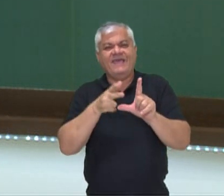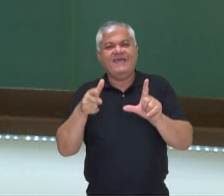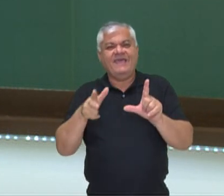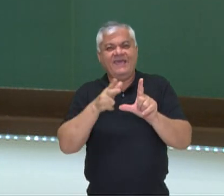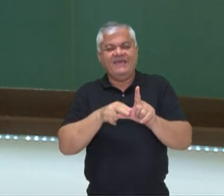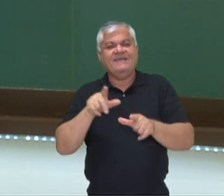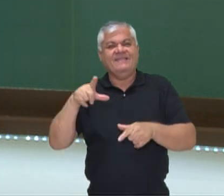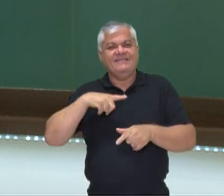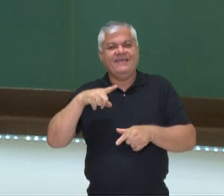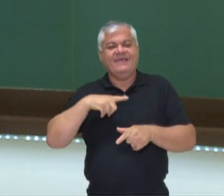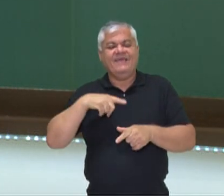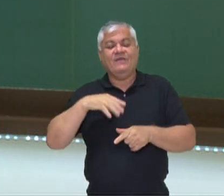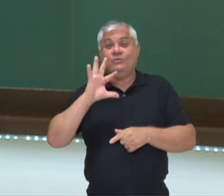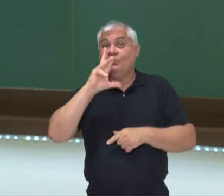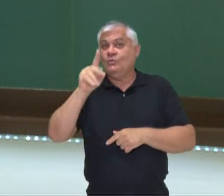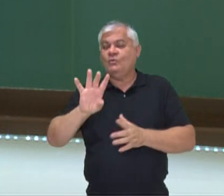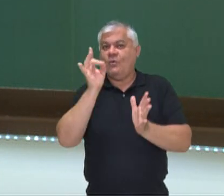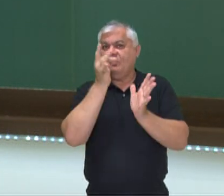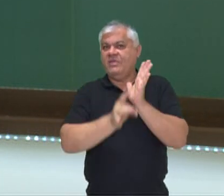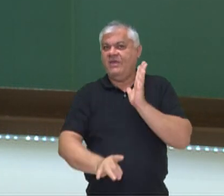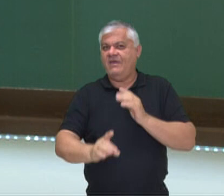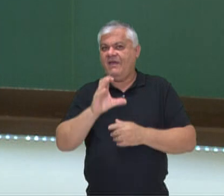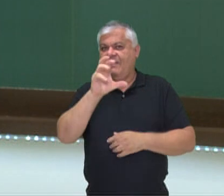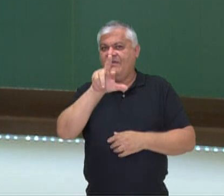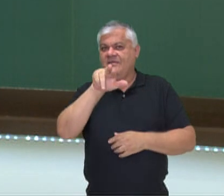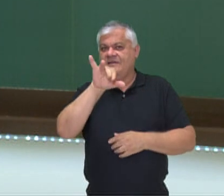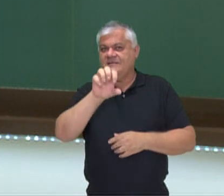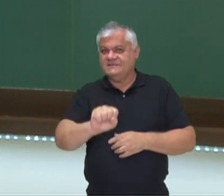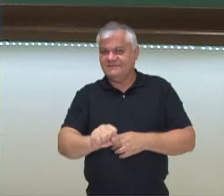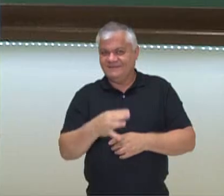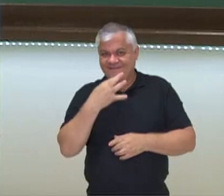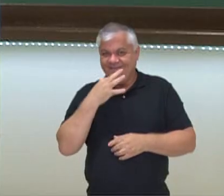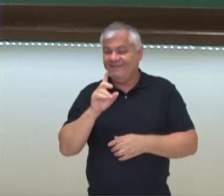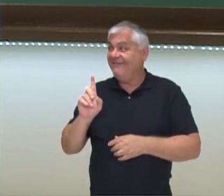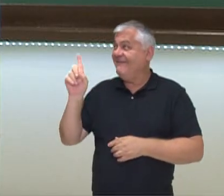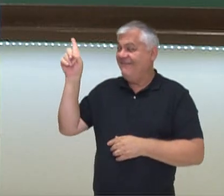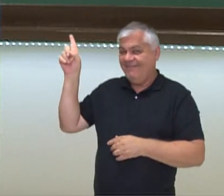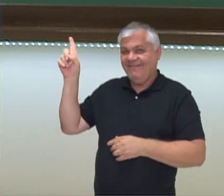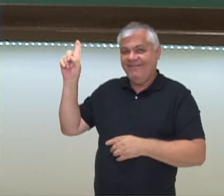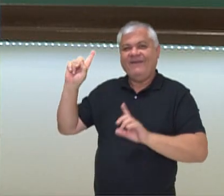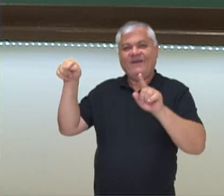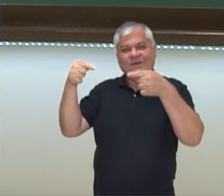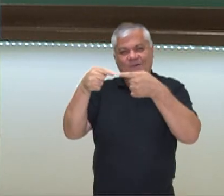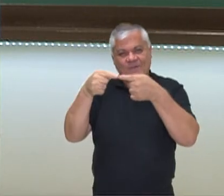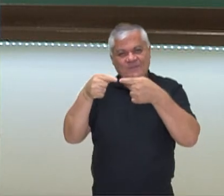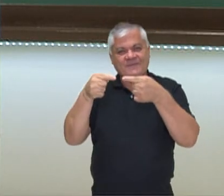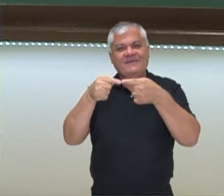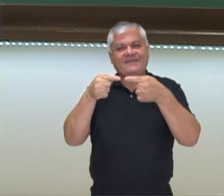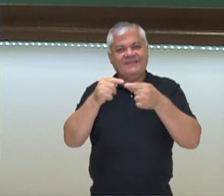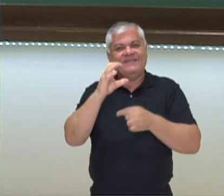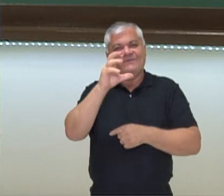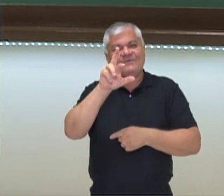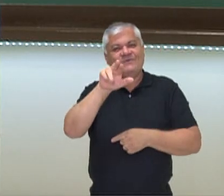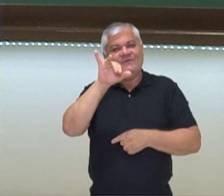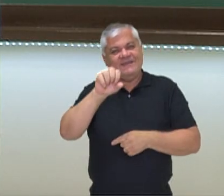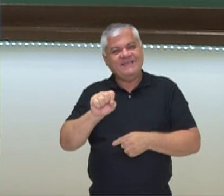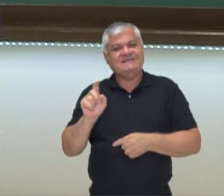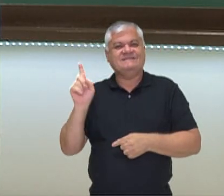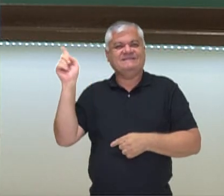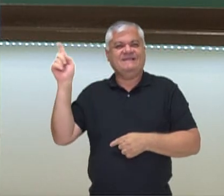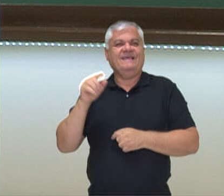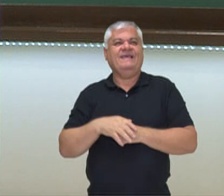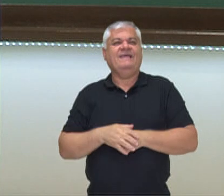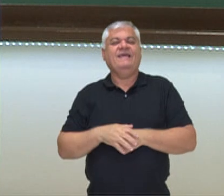Hates Chris? Todo mundo odeia o Chris? Bom, ela é baseada na vida do Chris Rock e aqui a gente vai ver um